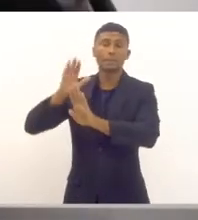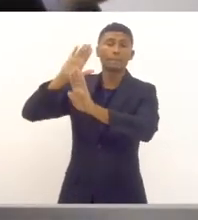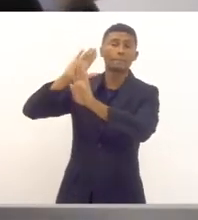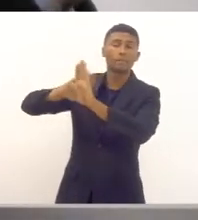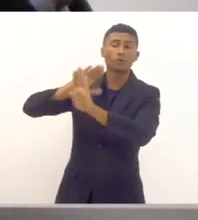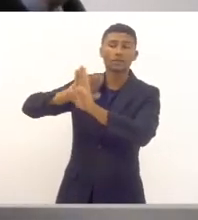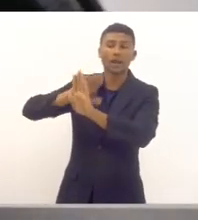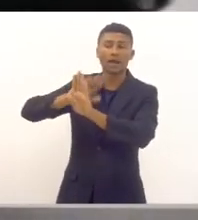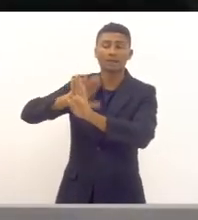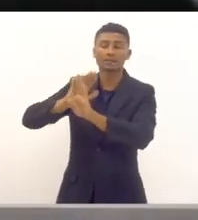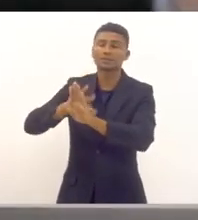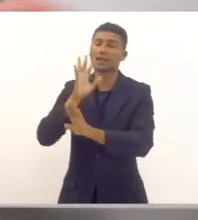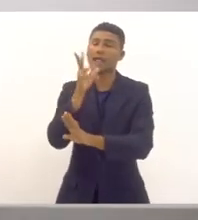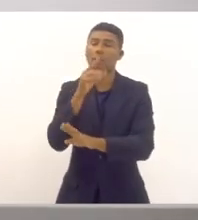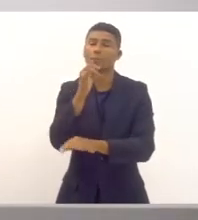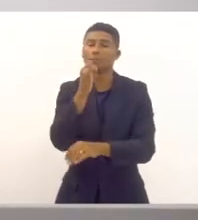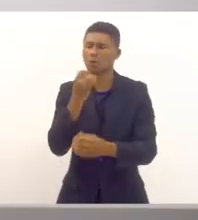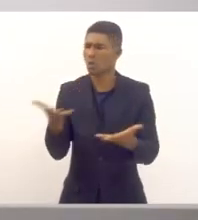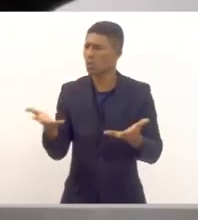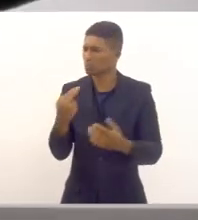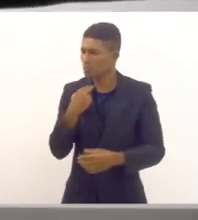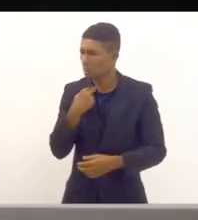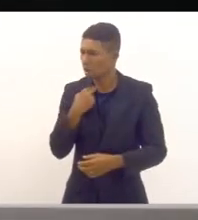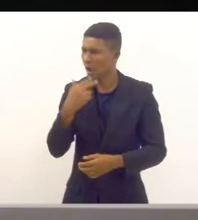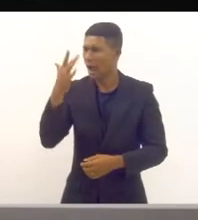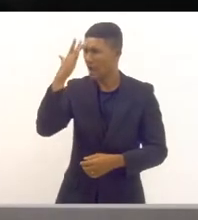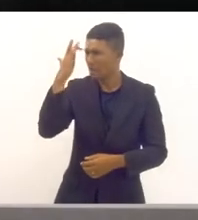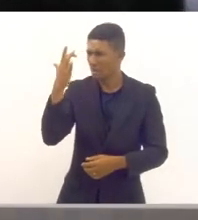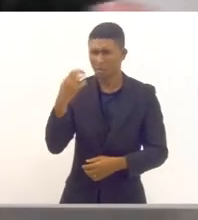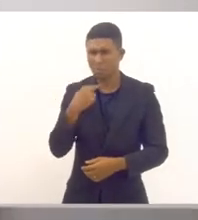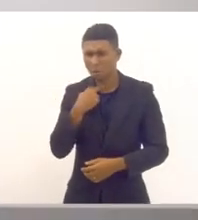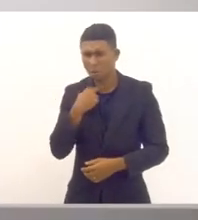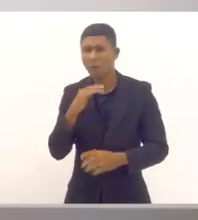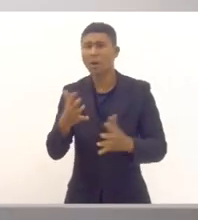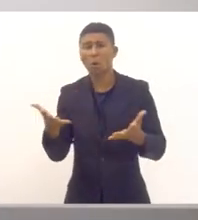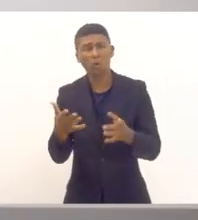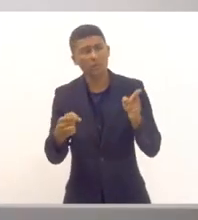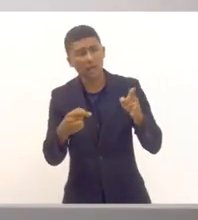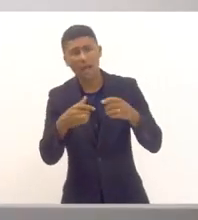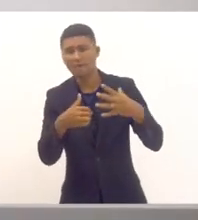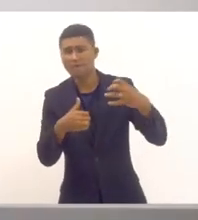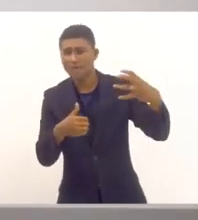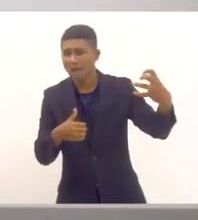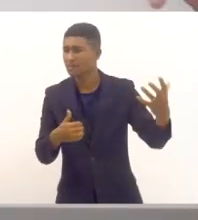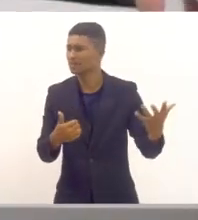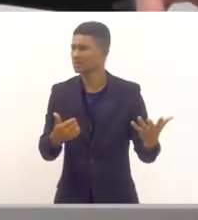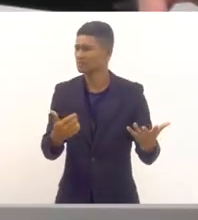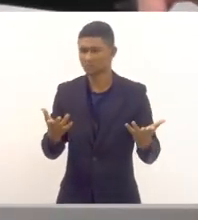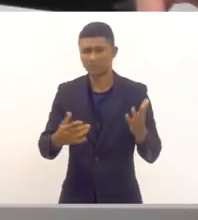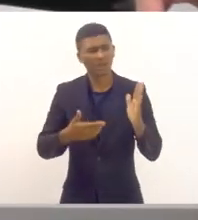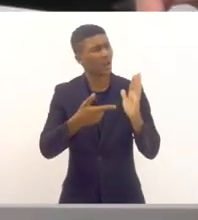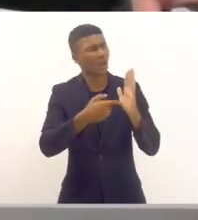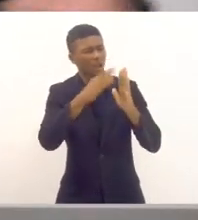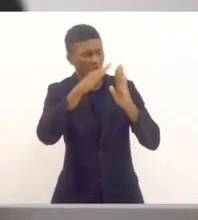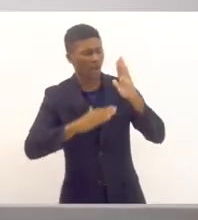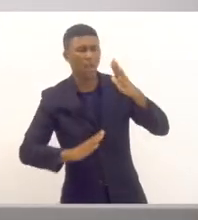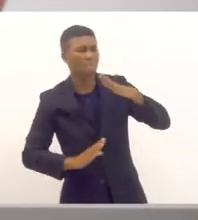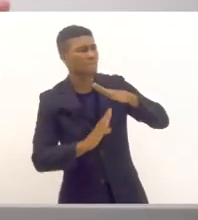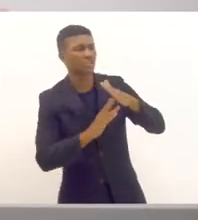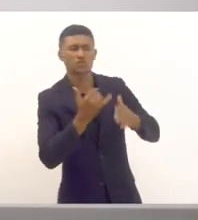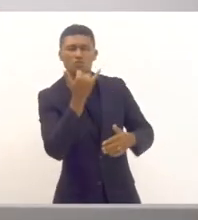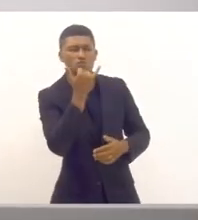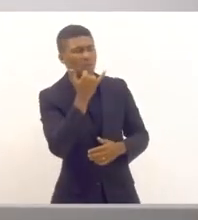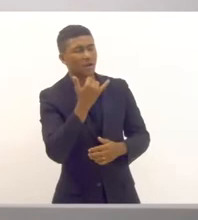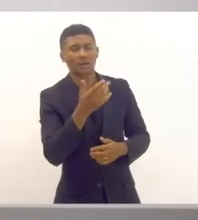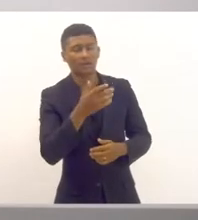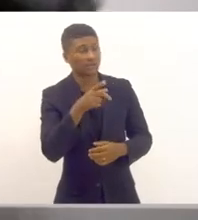para marcar a vistoria, hoje não pode, pode amanhã, mas hoje o carro está viajando. Ah, mas a vistoria venceu. Se ficasse com a vistoria vencida, o carro